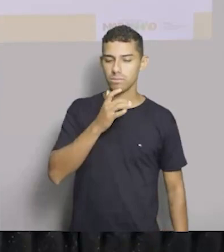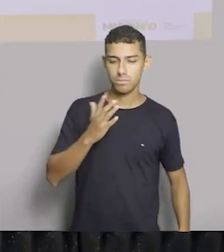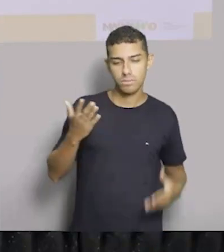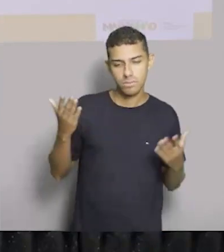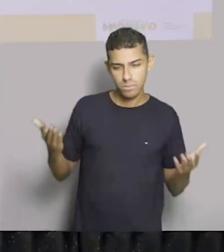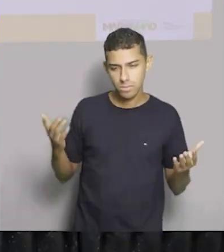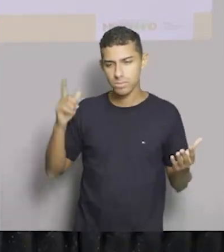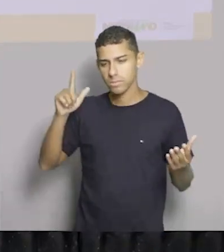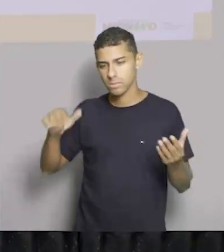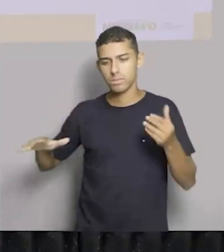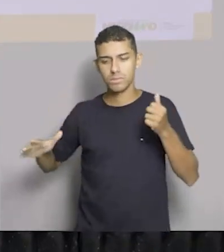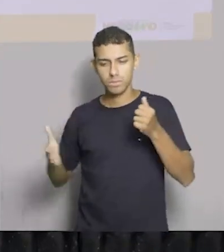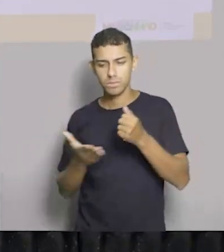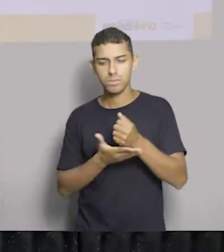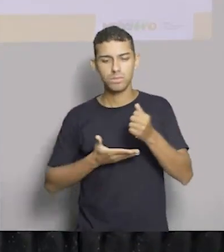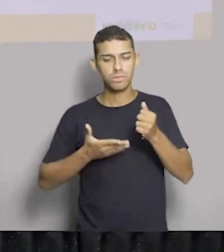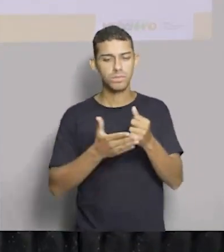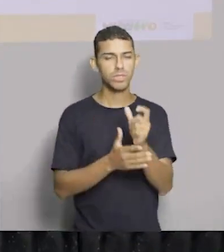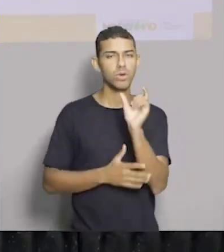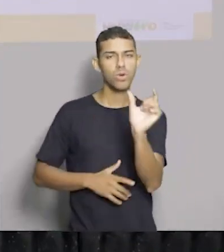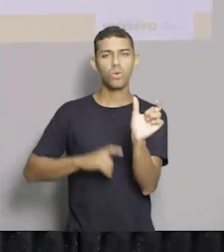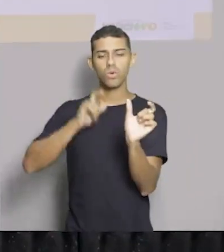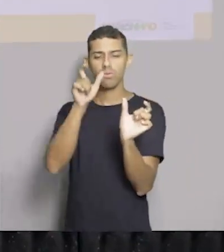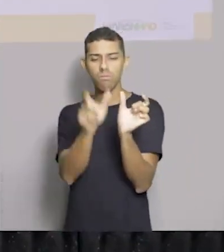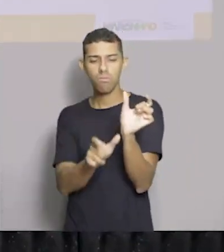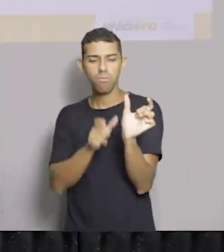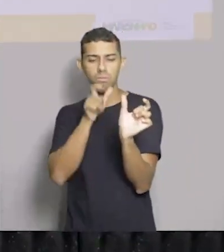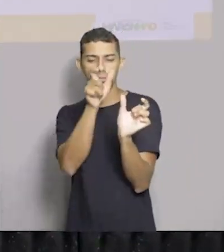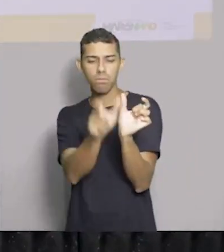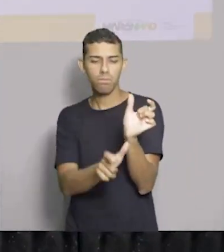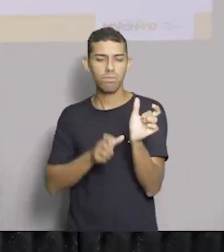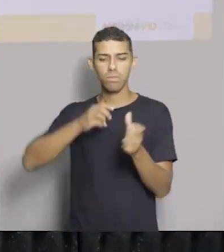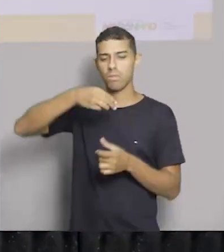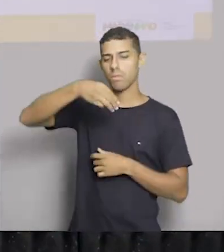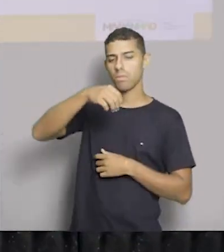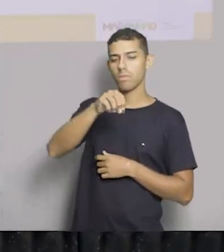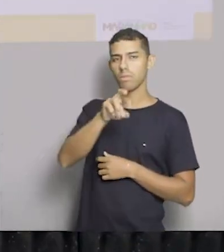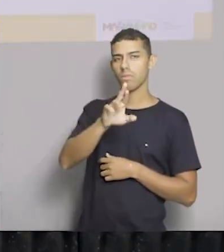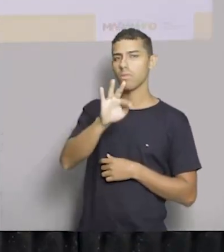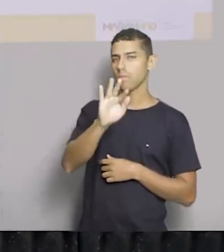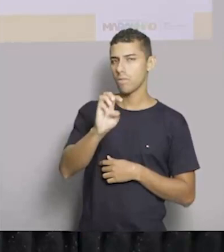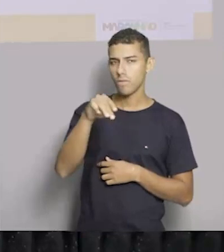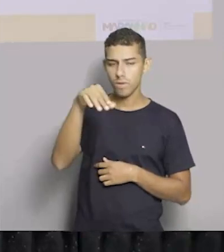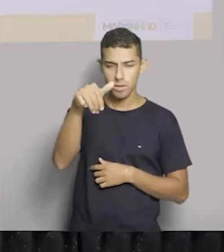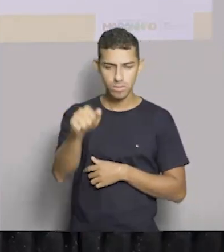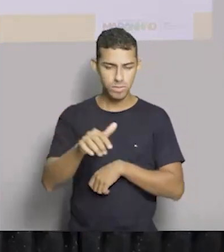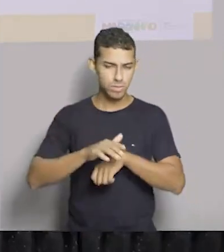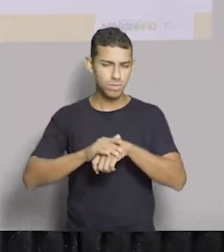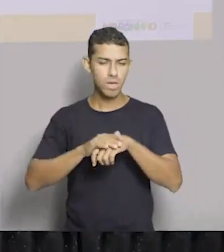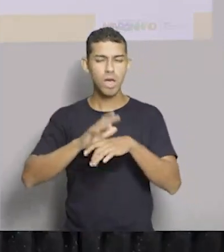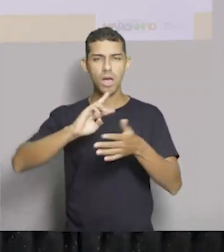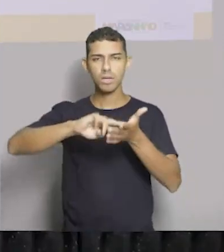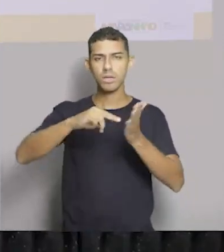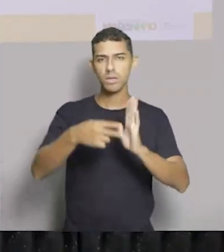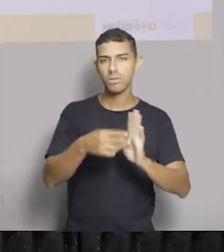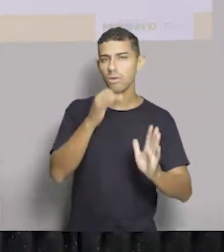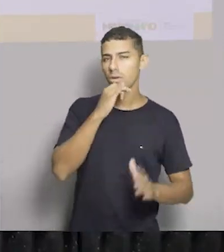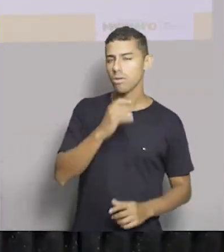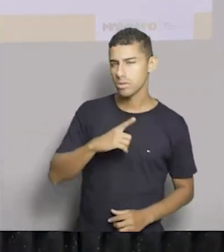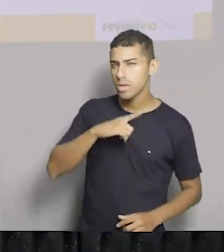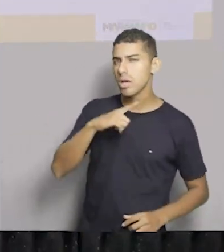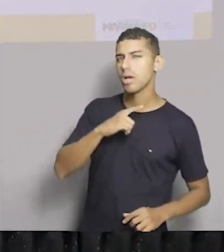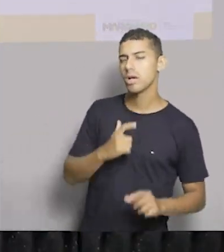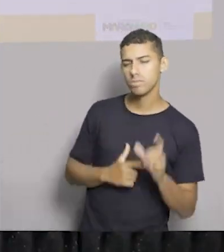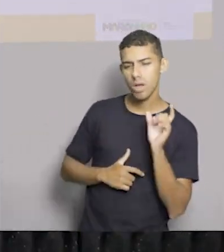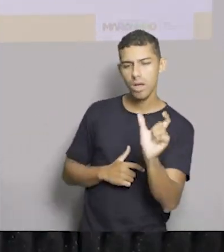uma palavra ou mesmo os morfemas, que são as pequenas unidades de significação. Então, por exemplo, se eu tenho uma palavra que